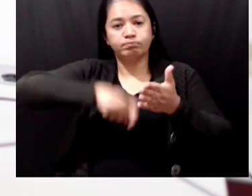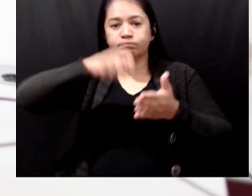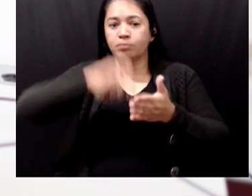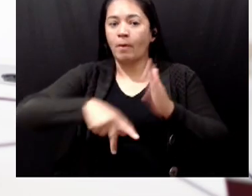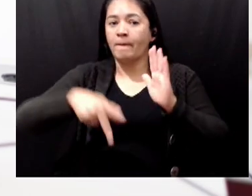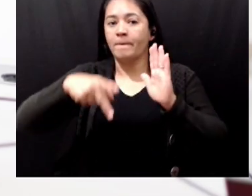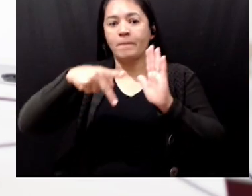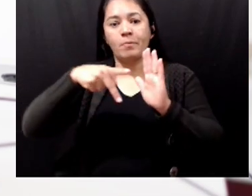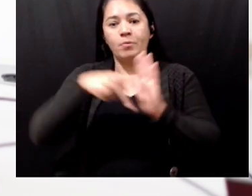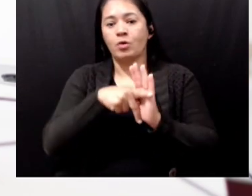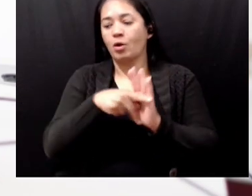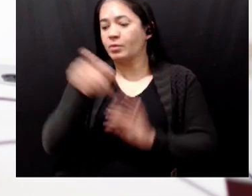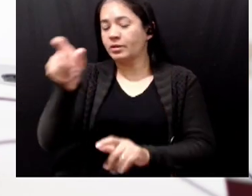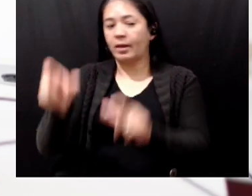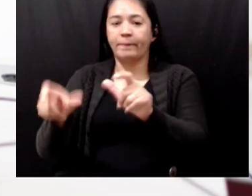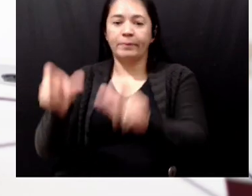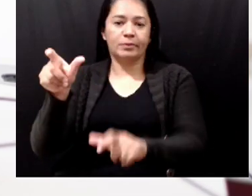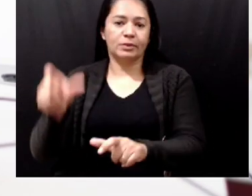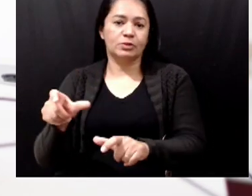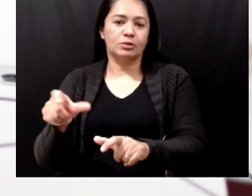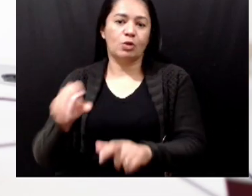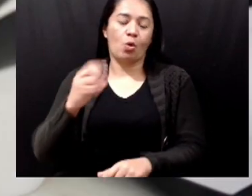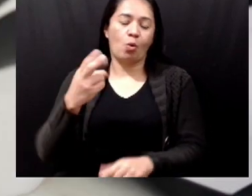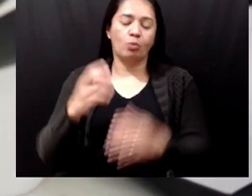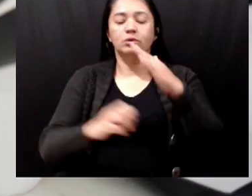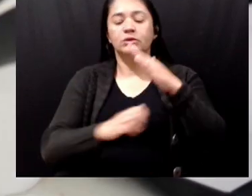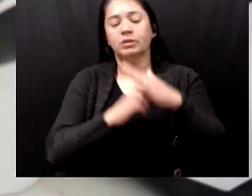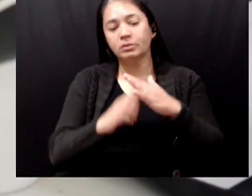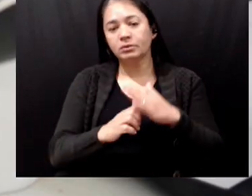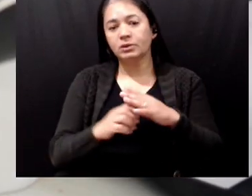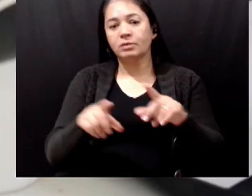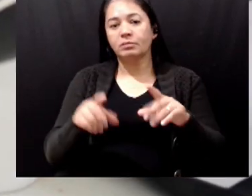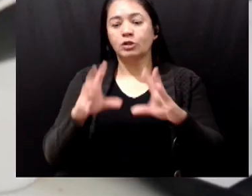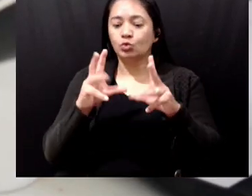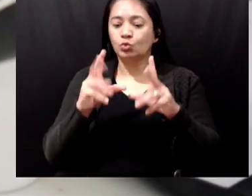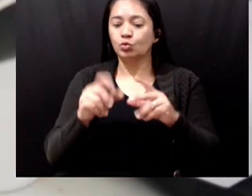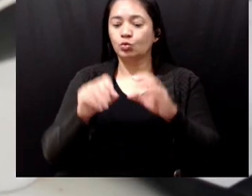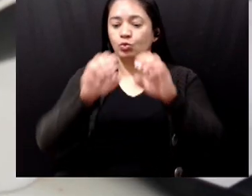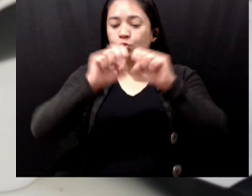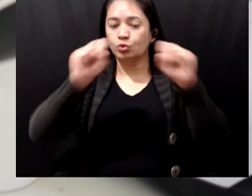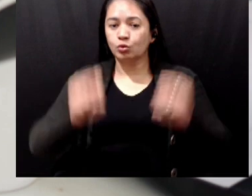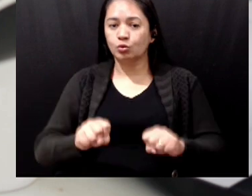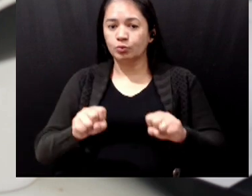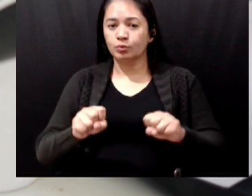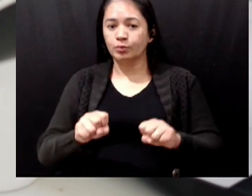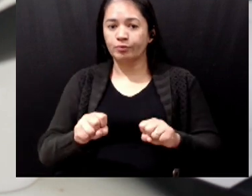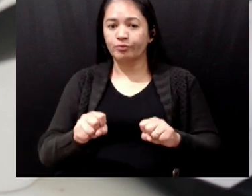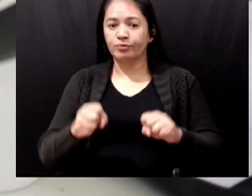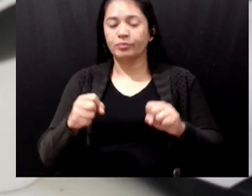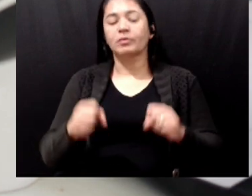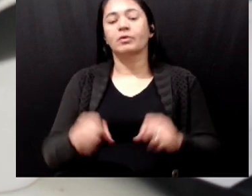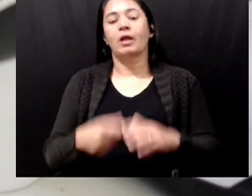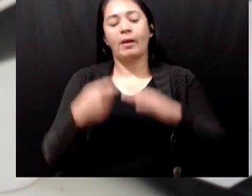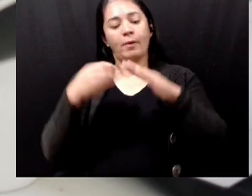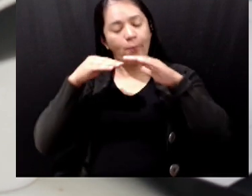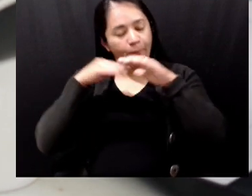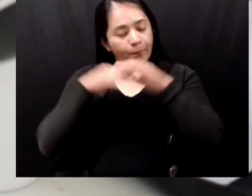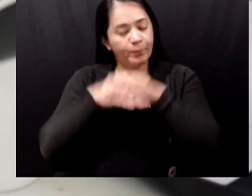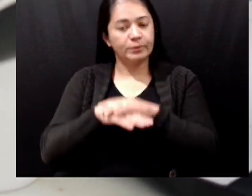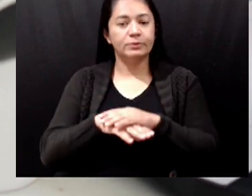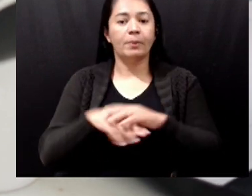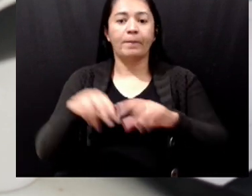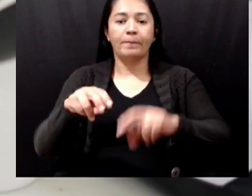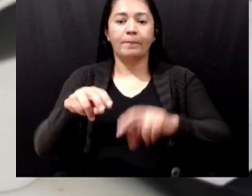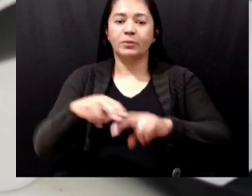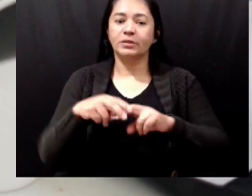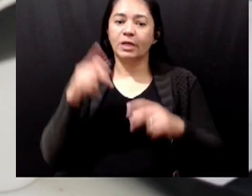CPF ou desse CNPJ, que também pode comprar, e fica tudo armazenado nesse back office, nesse servidor, né? Então a corretora ela consegue acessar pelo teu